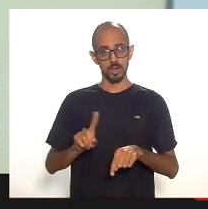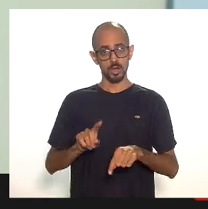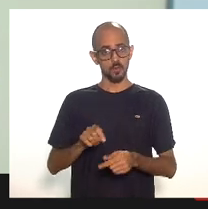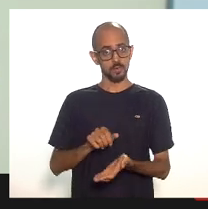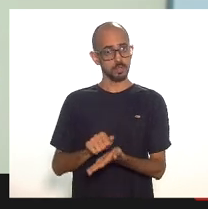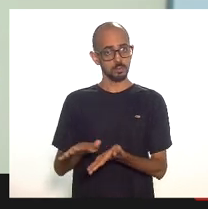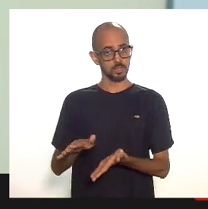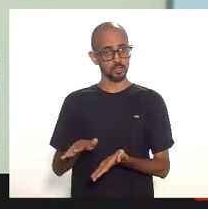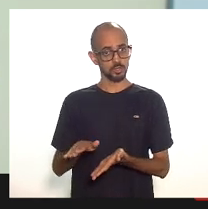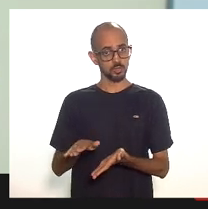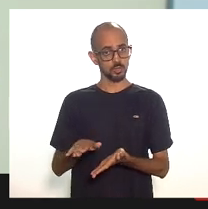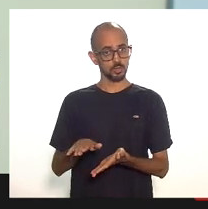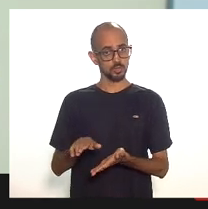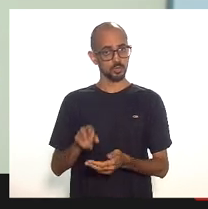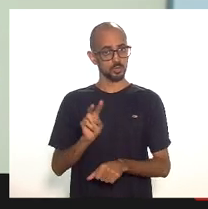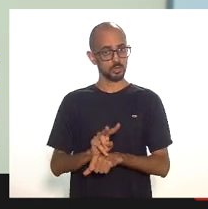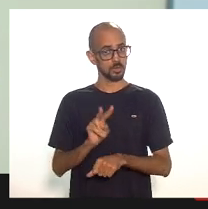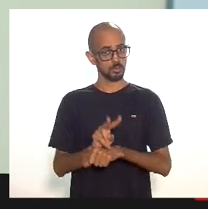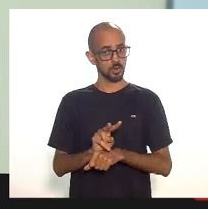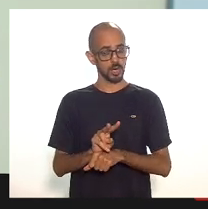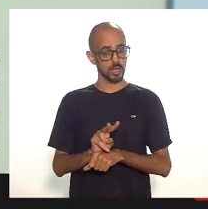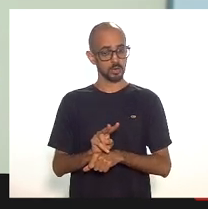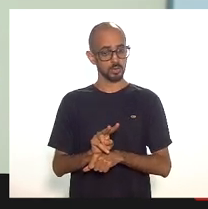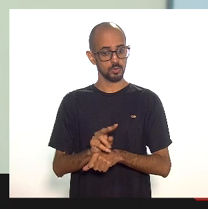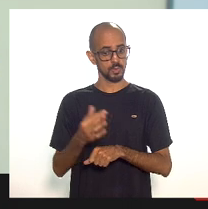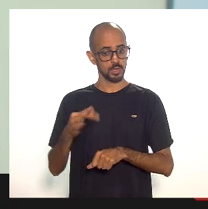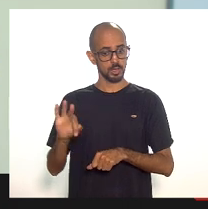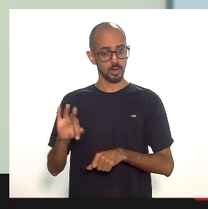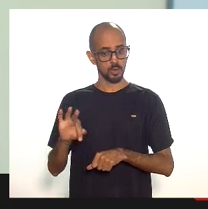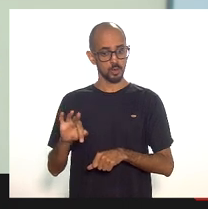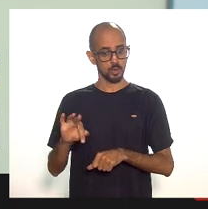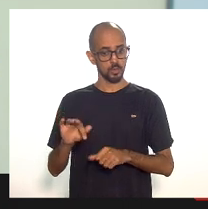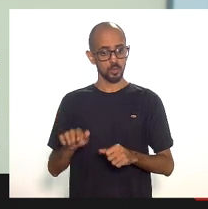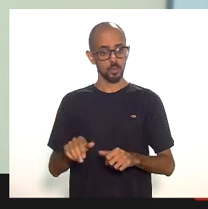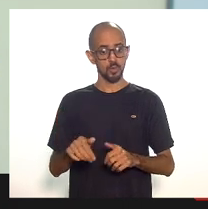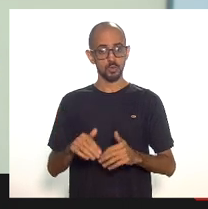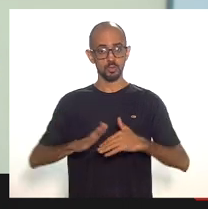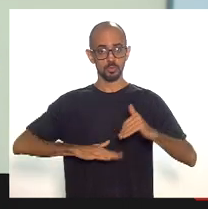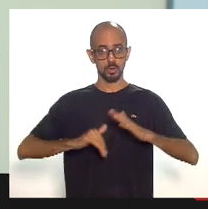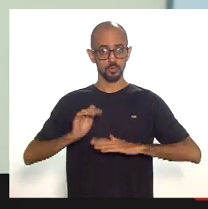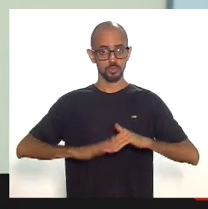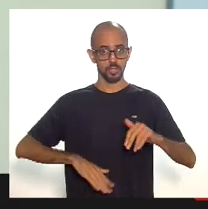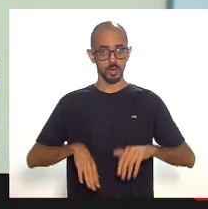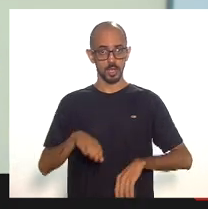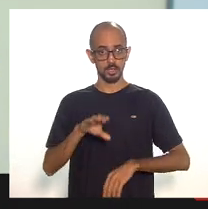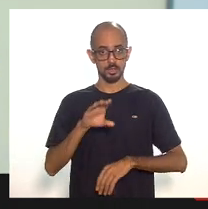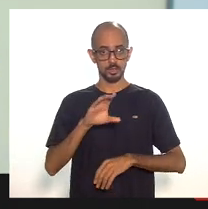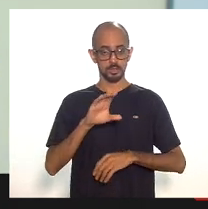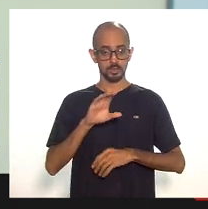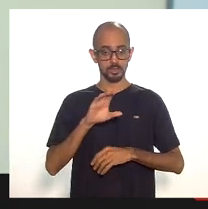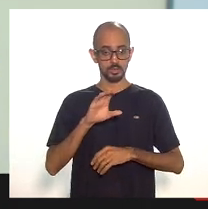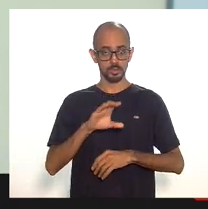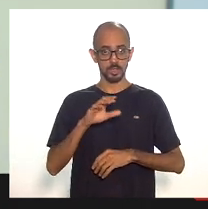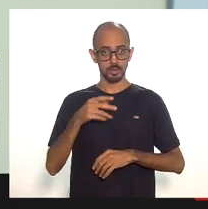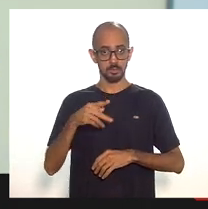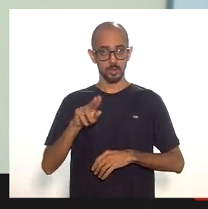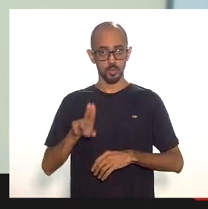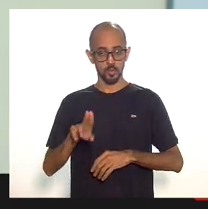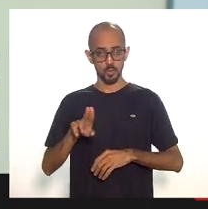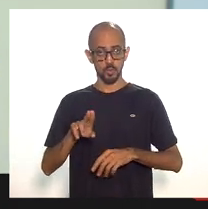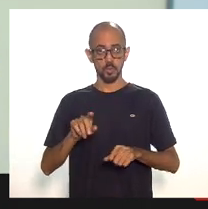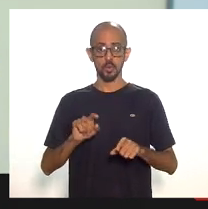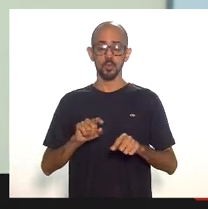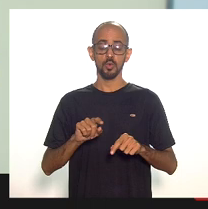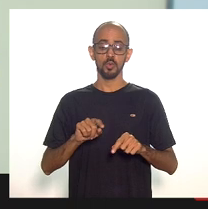profissional do contrato temporário da União. Os profissionais CTU, contrato temporário da União,